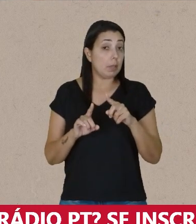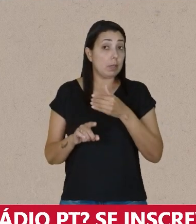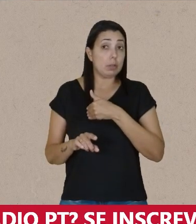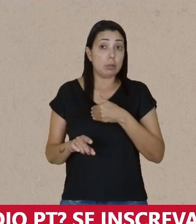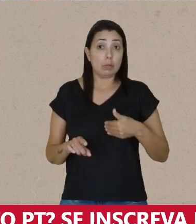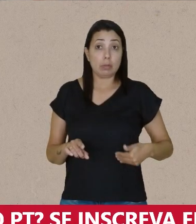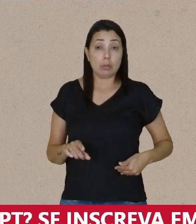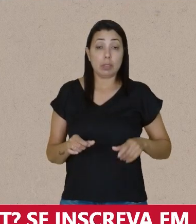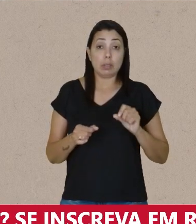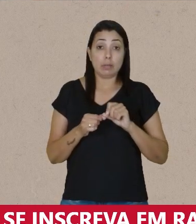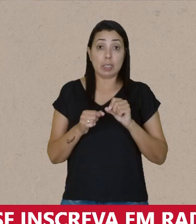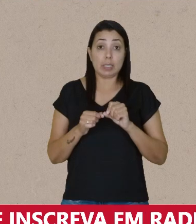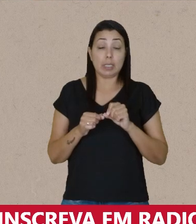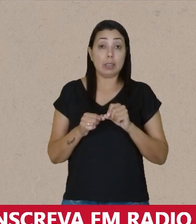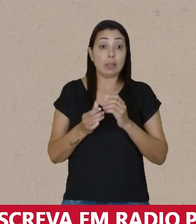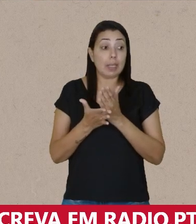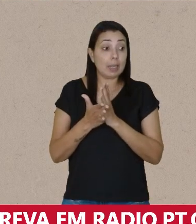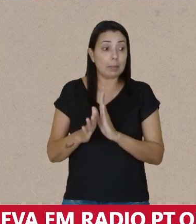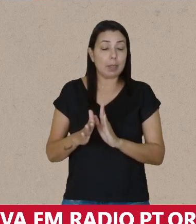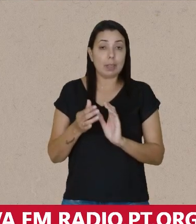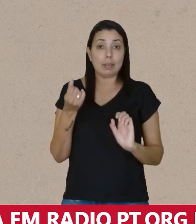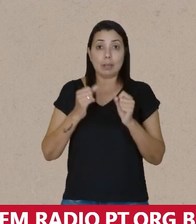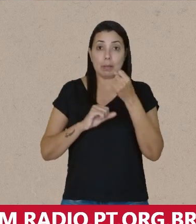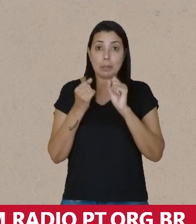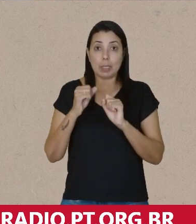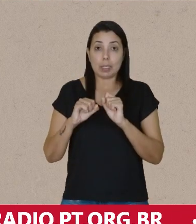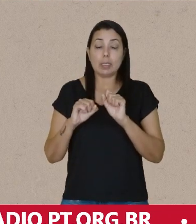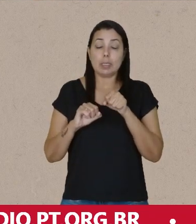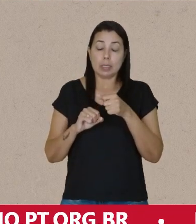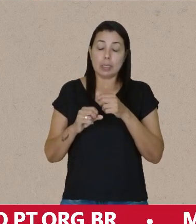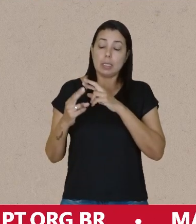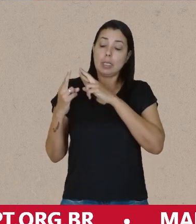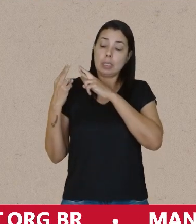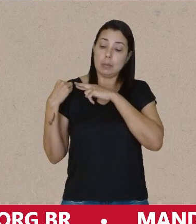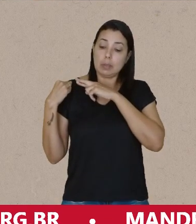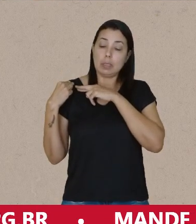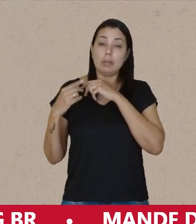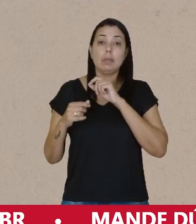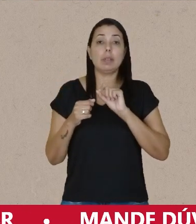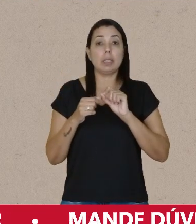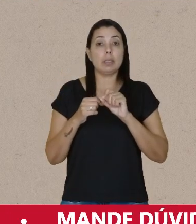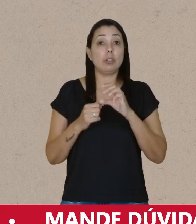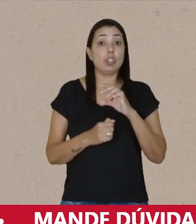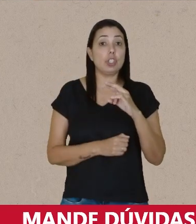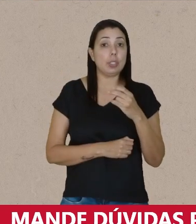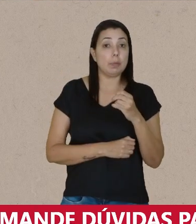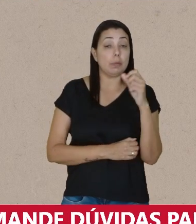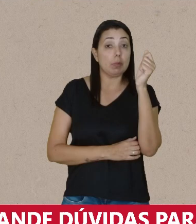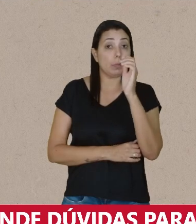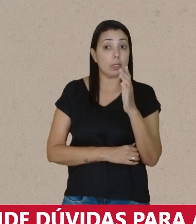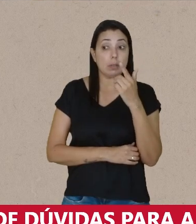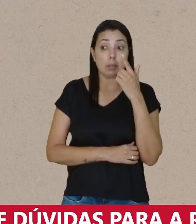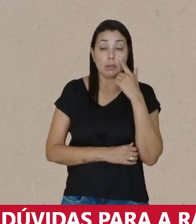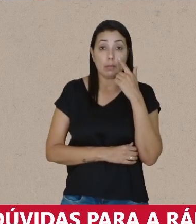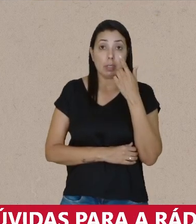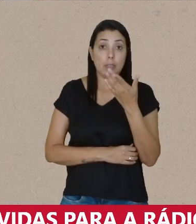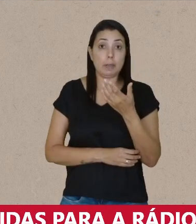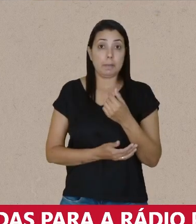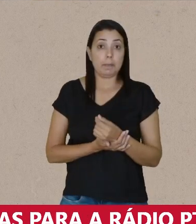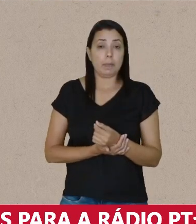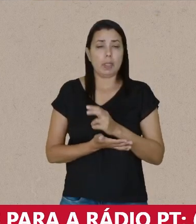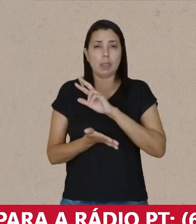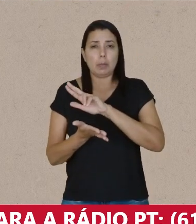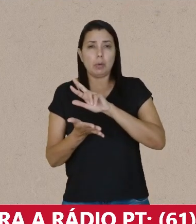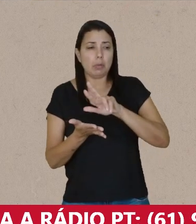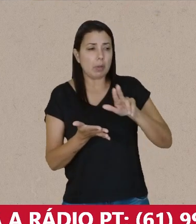governo está fazendo a liquidação da empresa Ceitec, que é responsável pela fabricação de chips no Brasil. Então, veja que, por uma